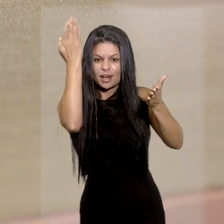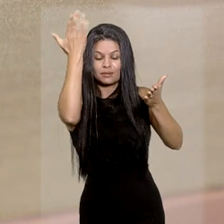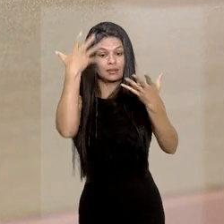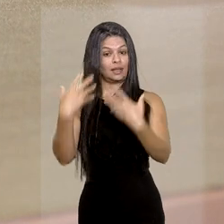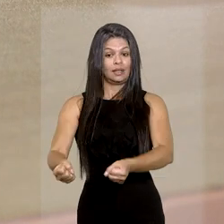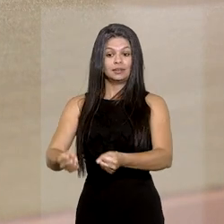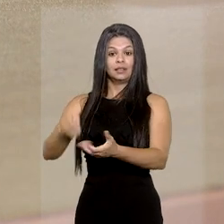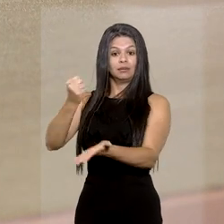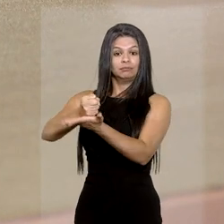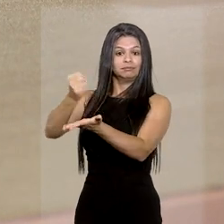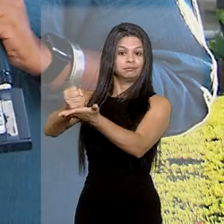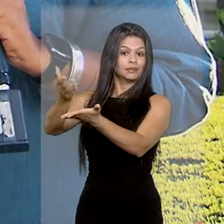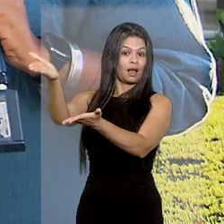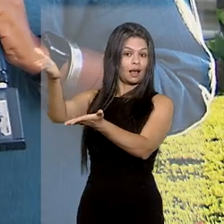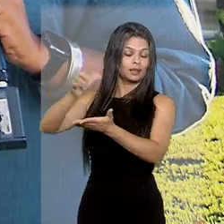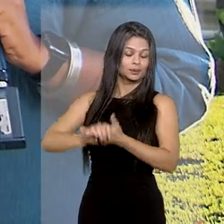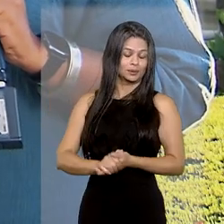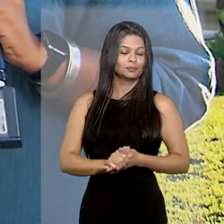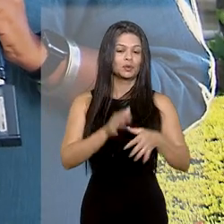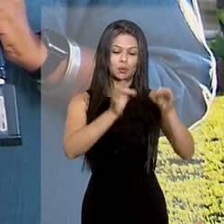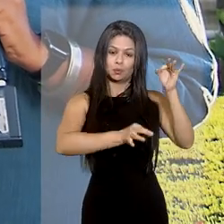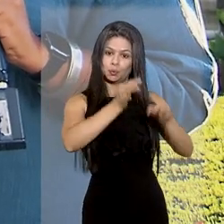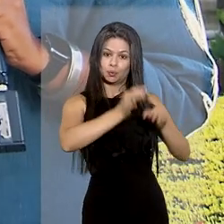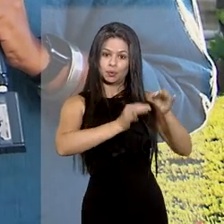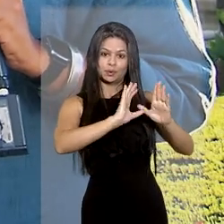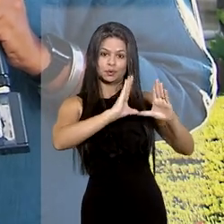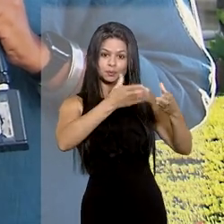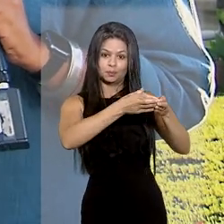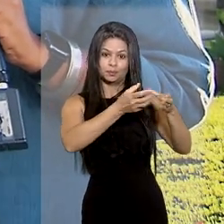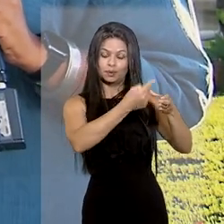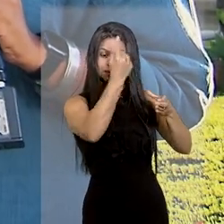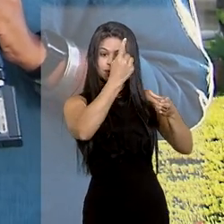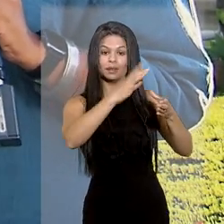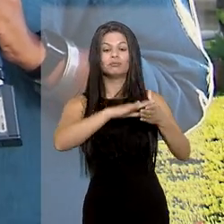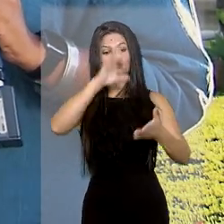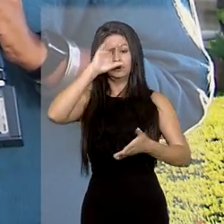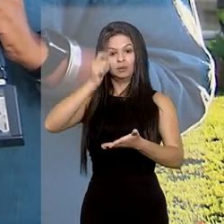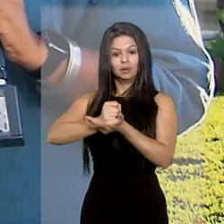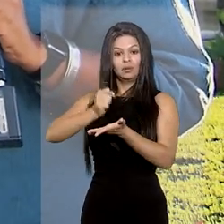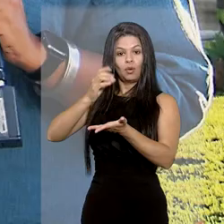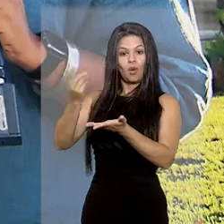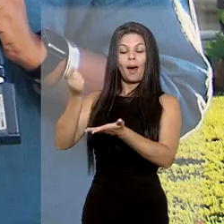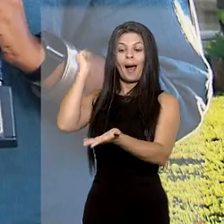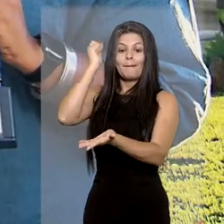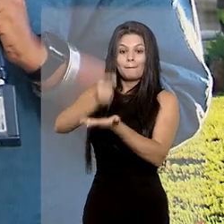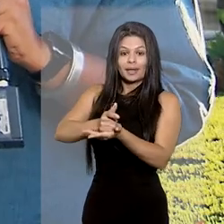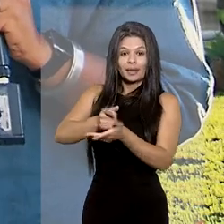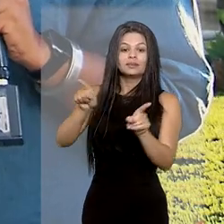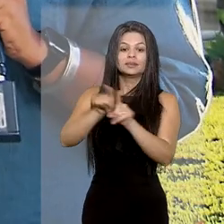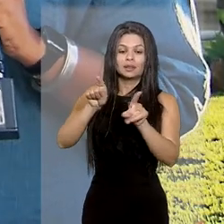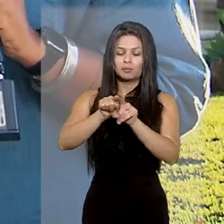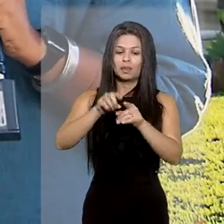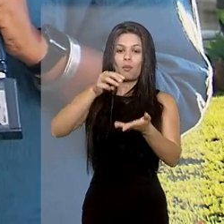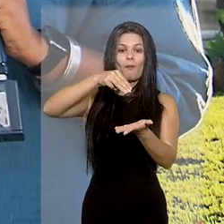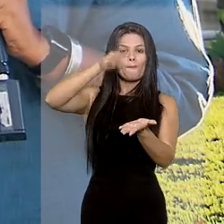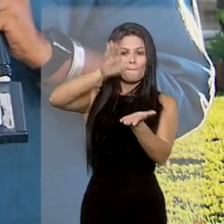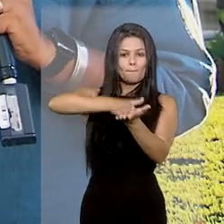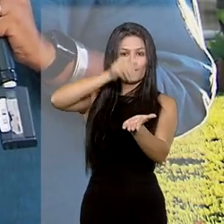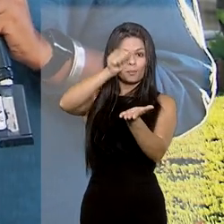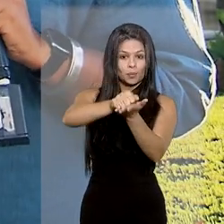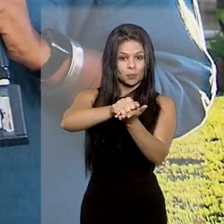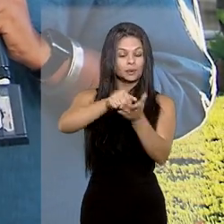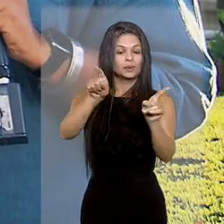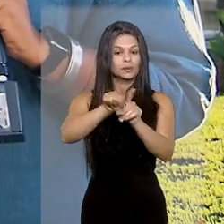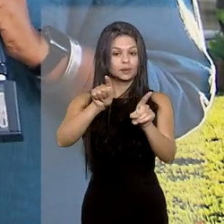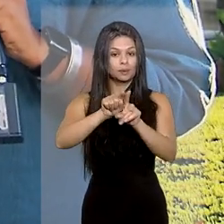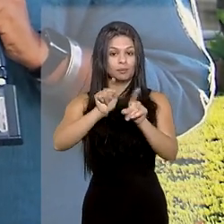aceita pelo cartório o juízo de primeiro grau condenou o tabelião a pagar lucro incessantes mas danos morais o